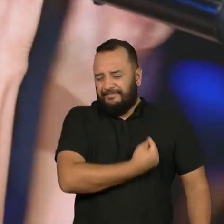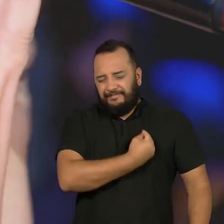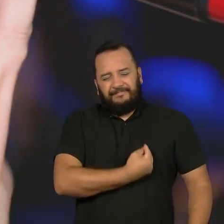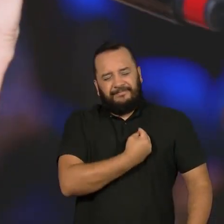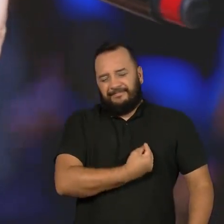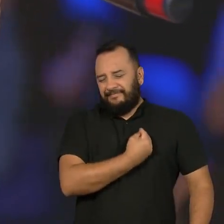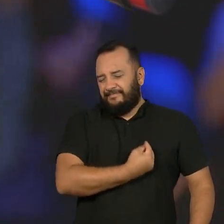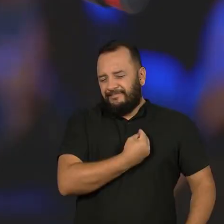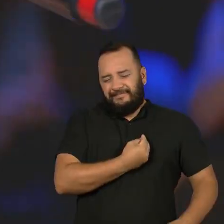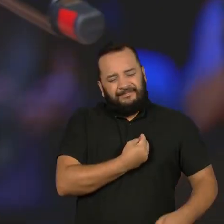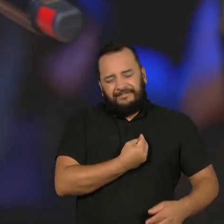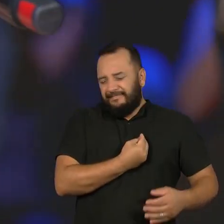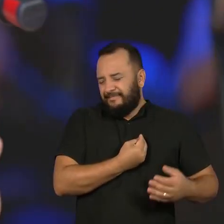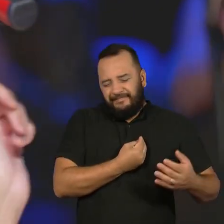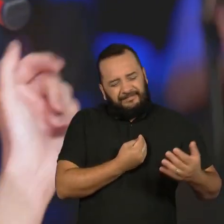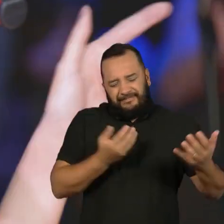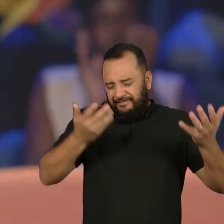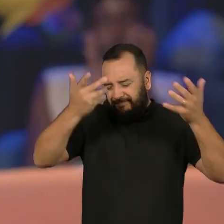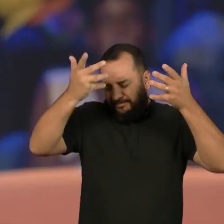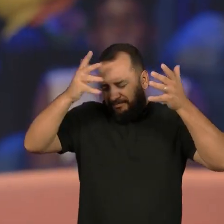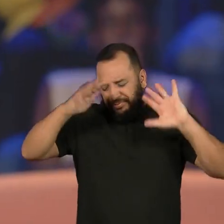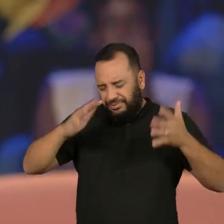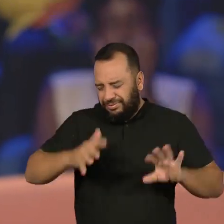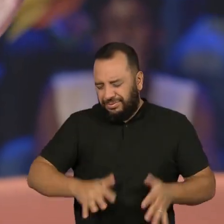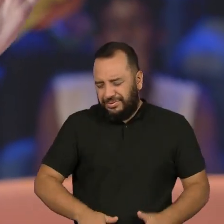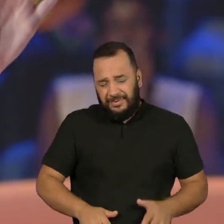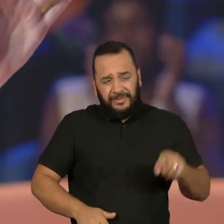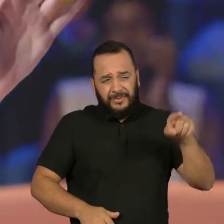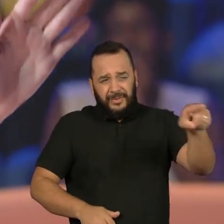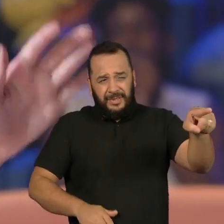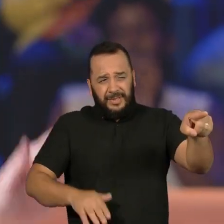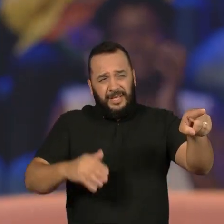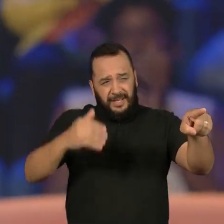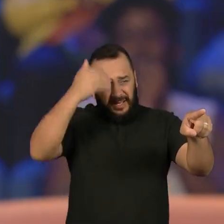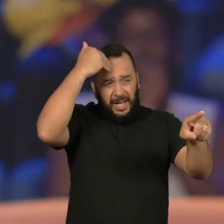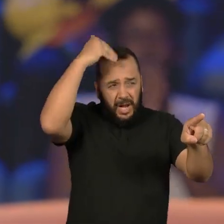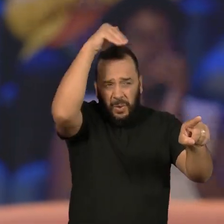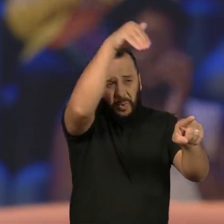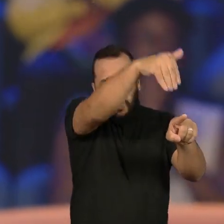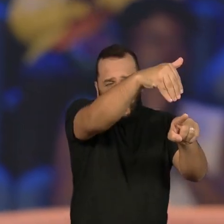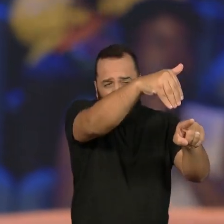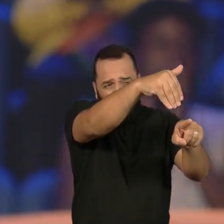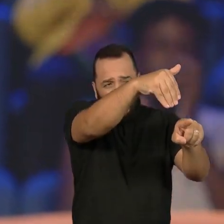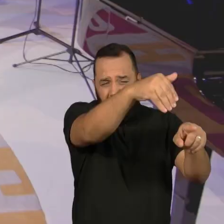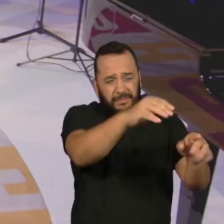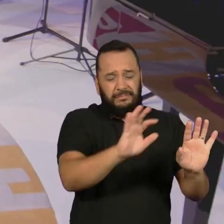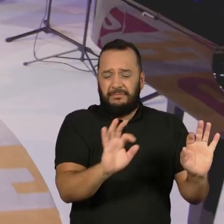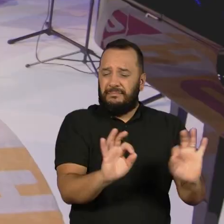Mas tu não é culpado de não me amar assim.